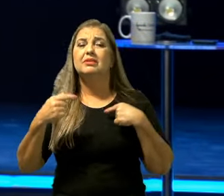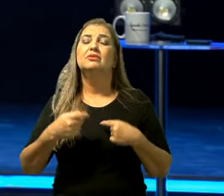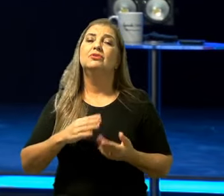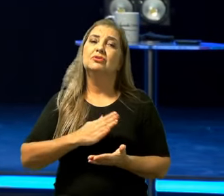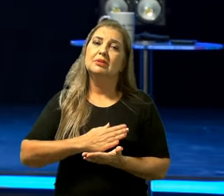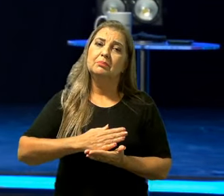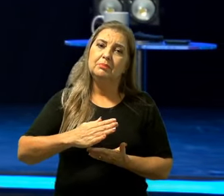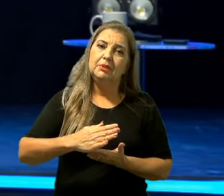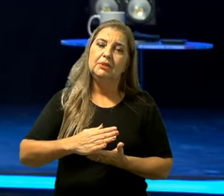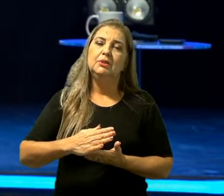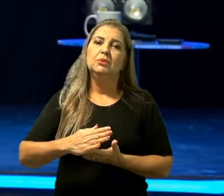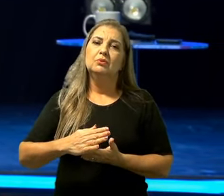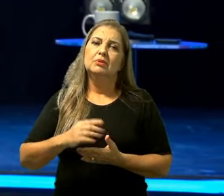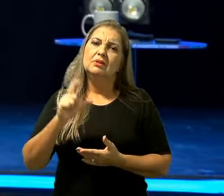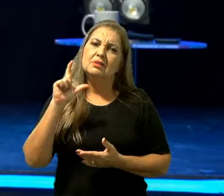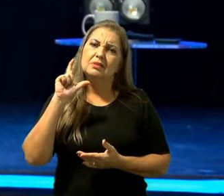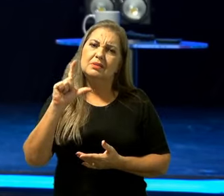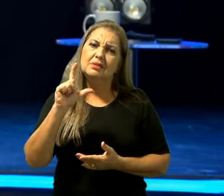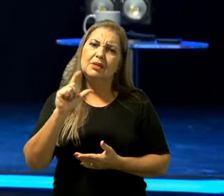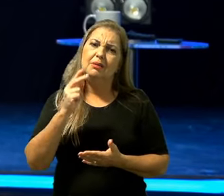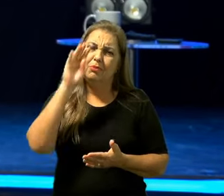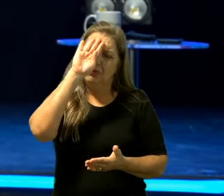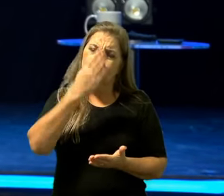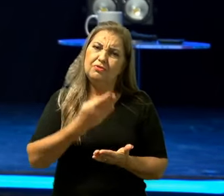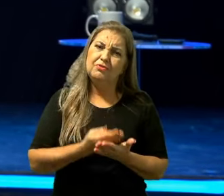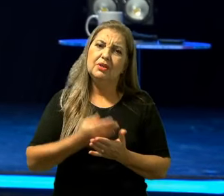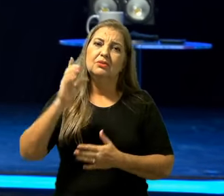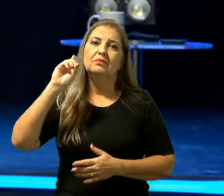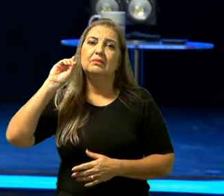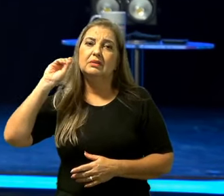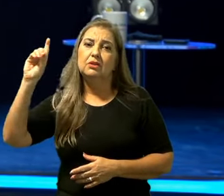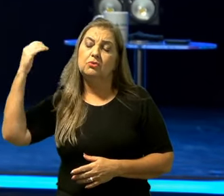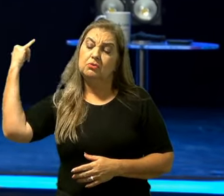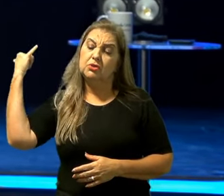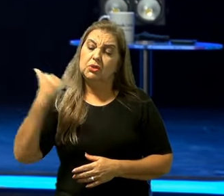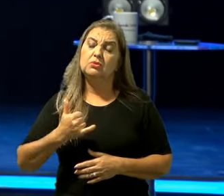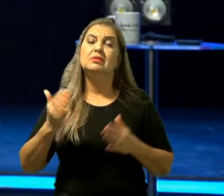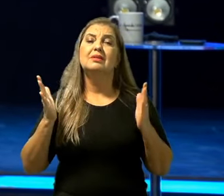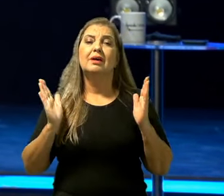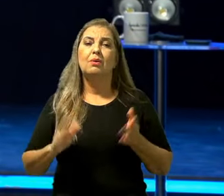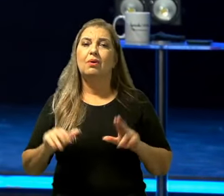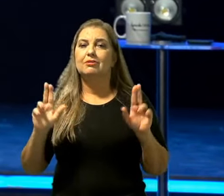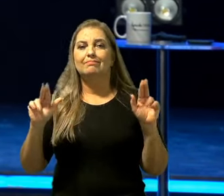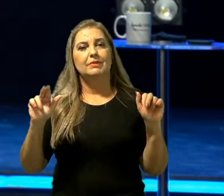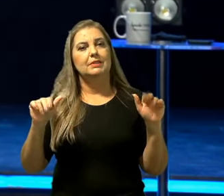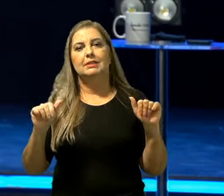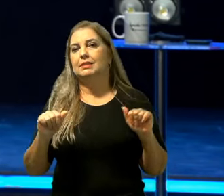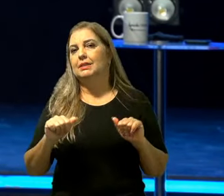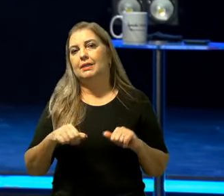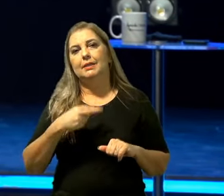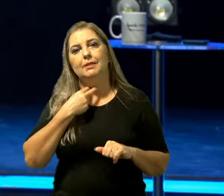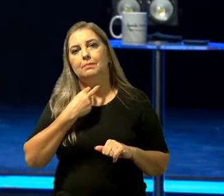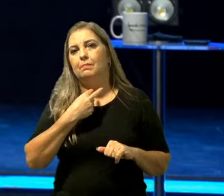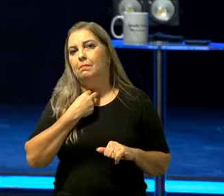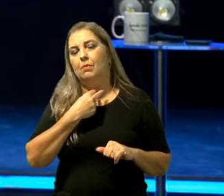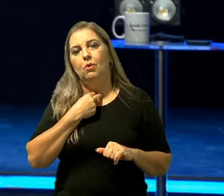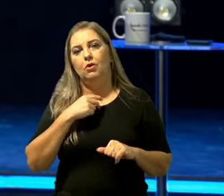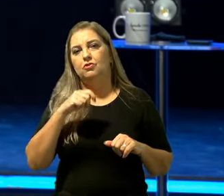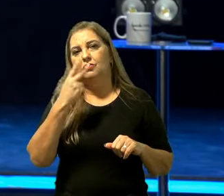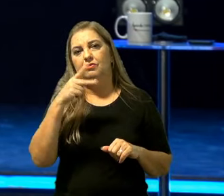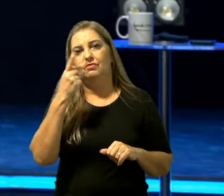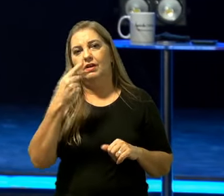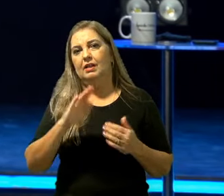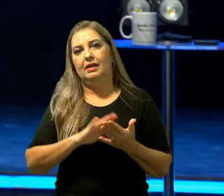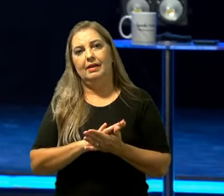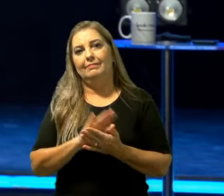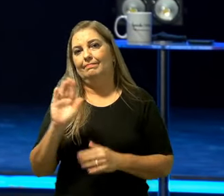caminha debaixo de uma palavra. Porque quando Deus diz é agora, ninguém pode dizer ainda não. Você está aqui comigo ou